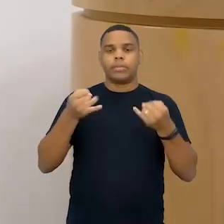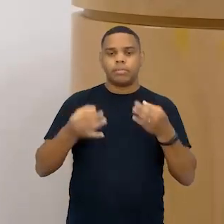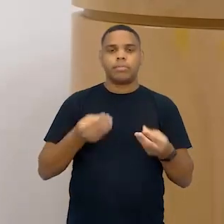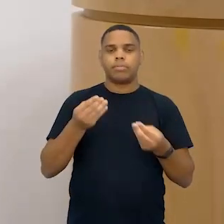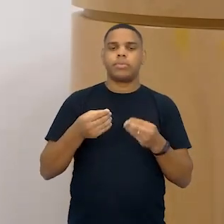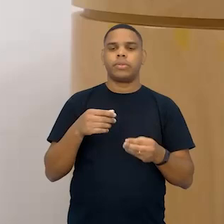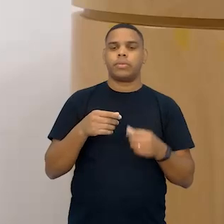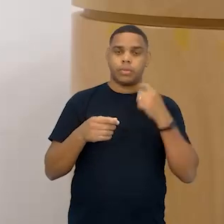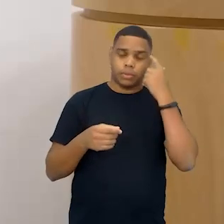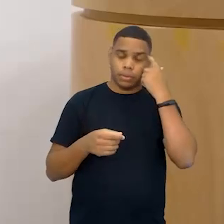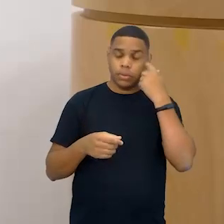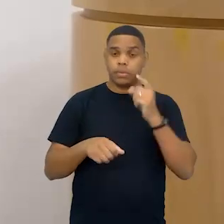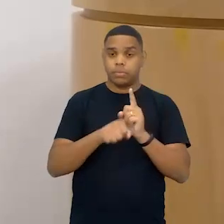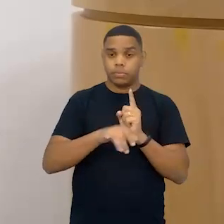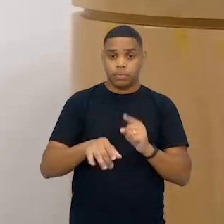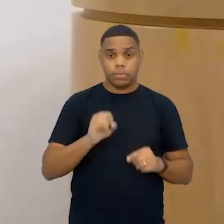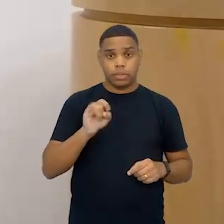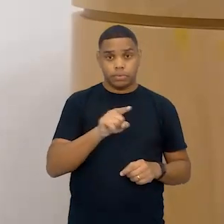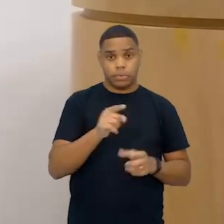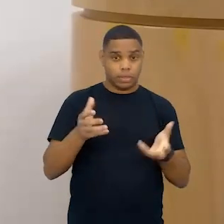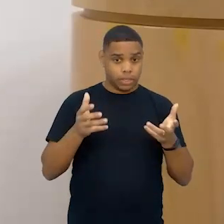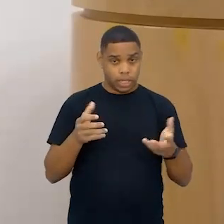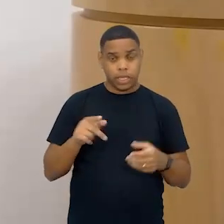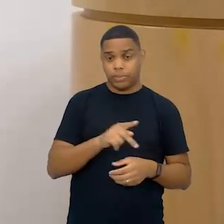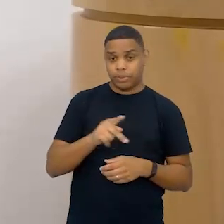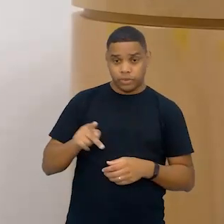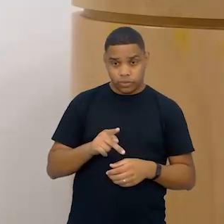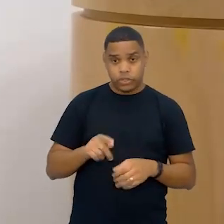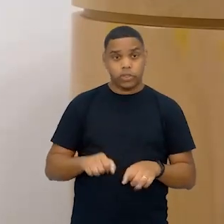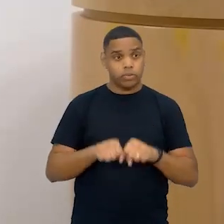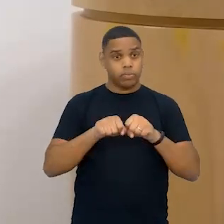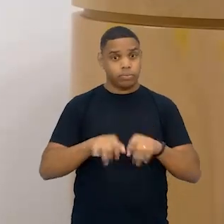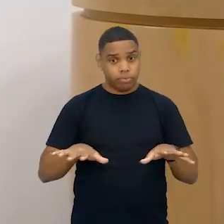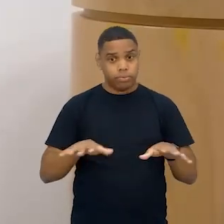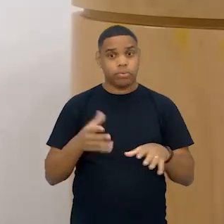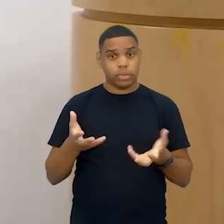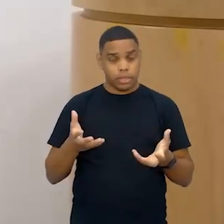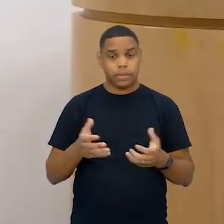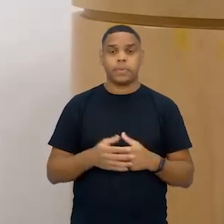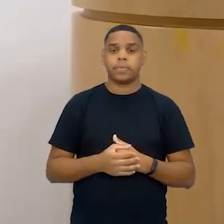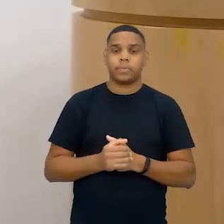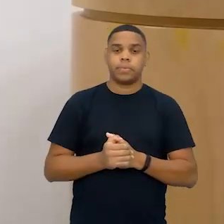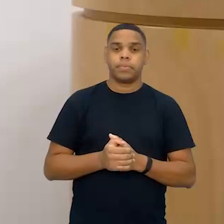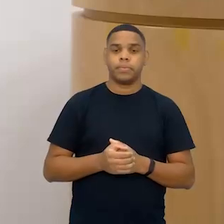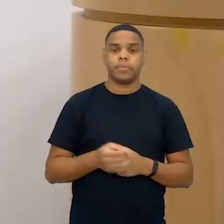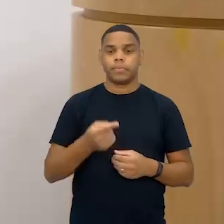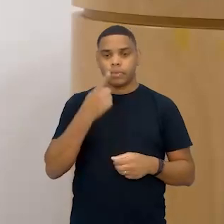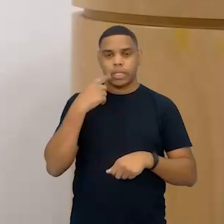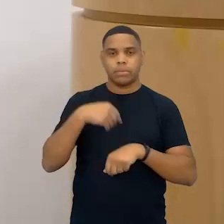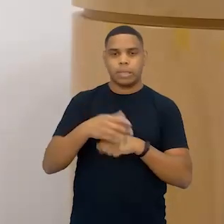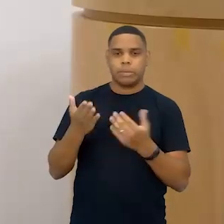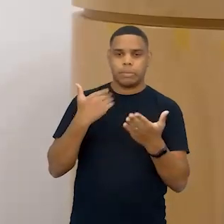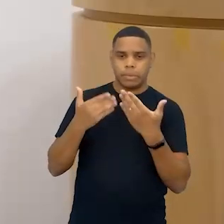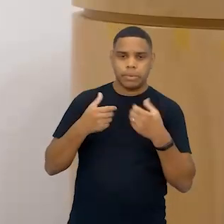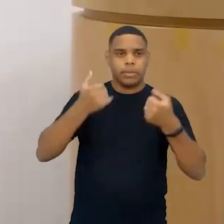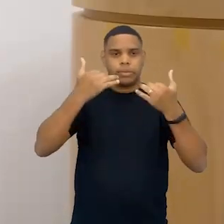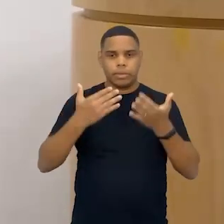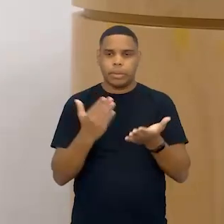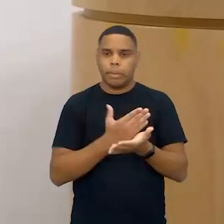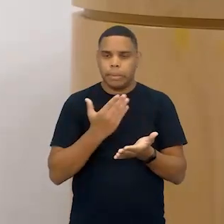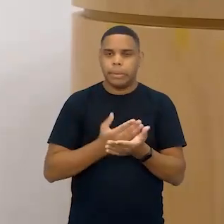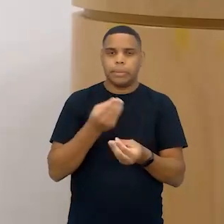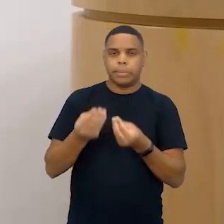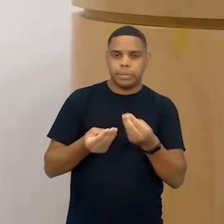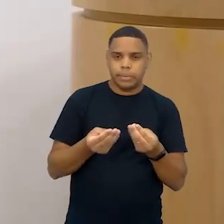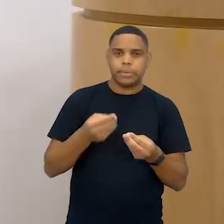esse professor multiplicador. Então, se você quiser ser um professor multiplicador, ou seja, orientar esses debates, trazer o material,